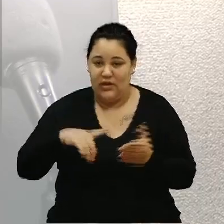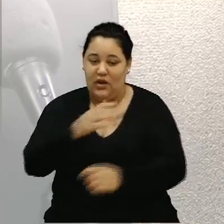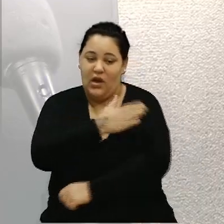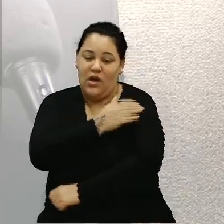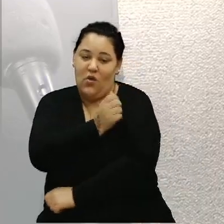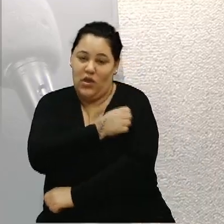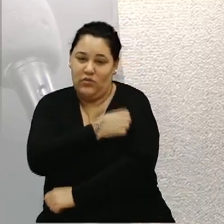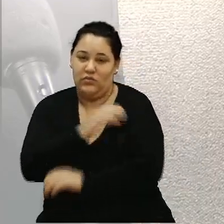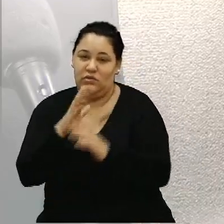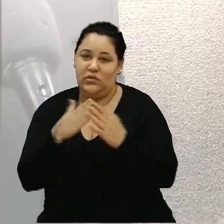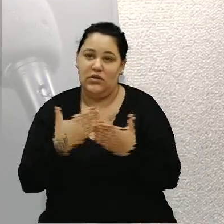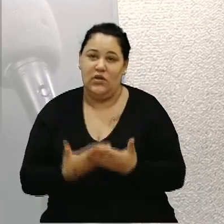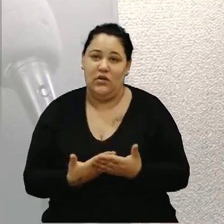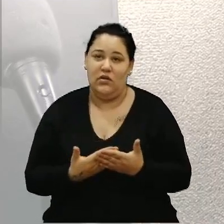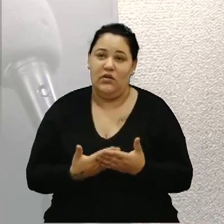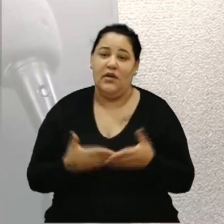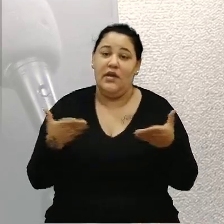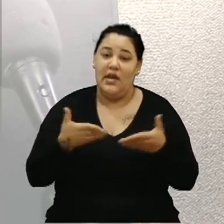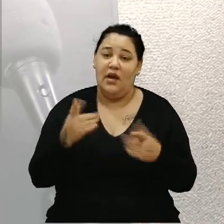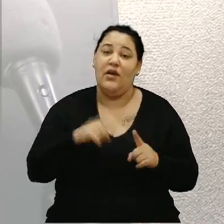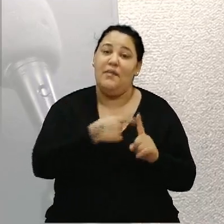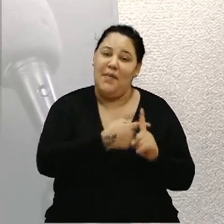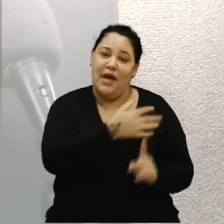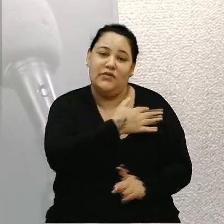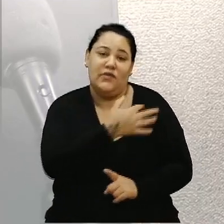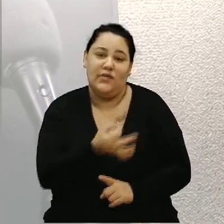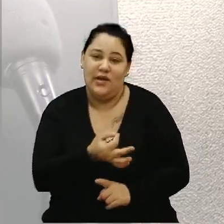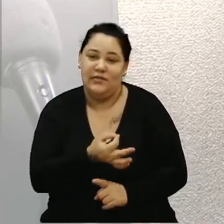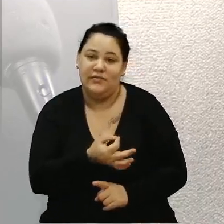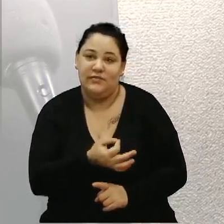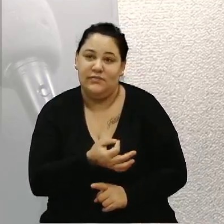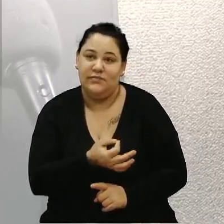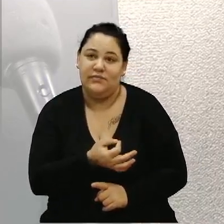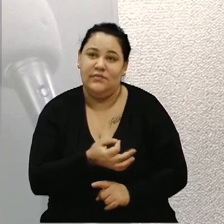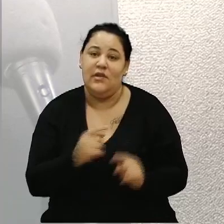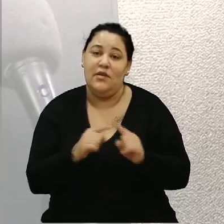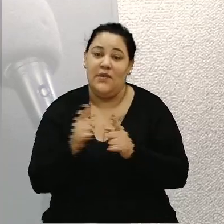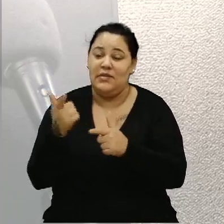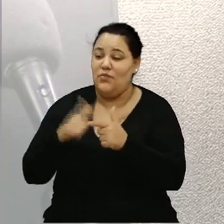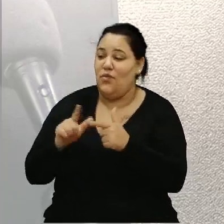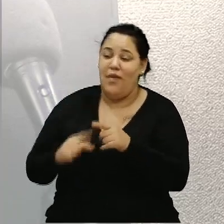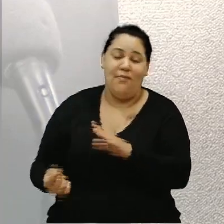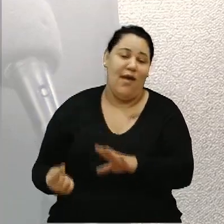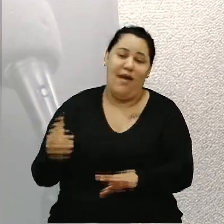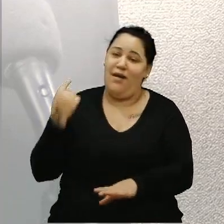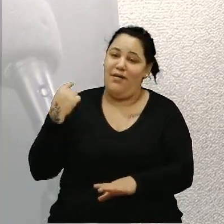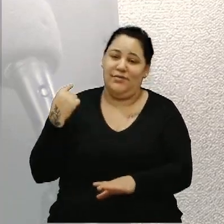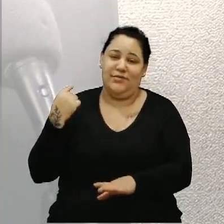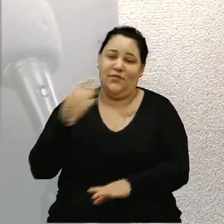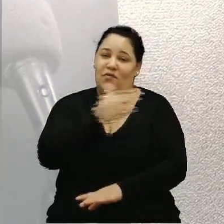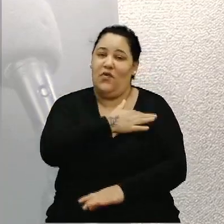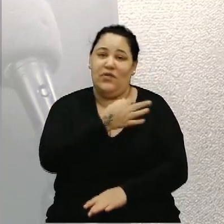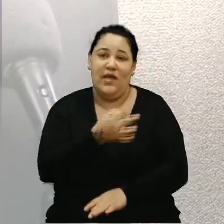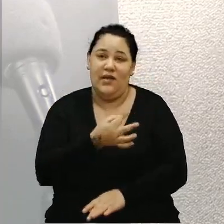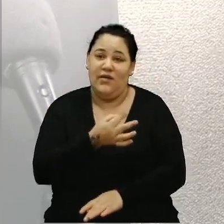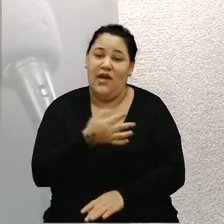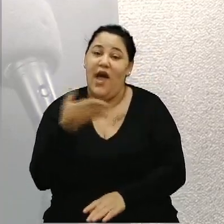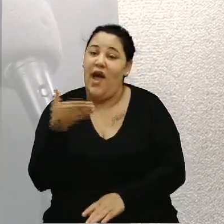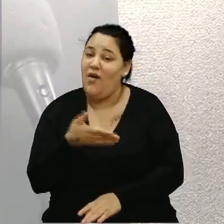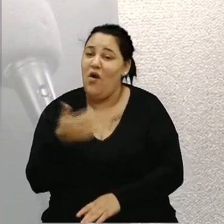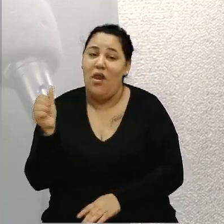voluntários. Sim, agora mais os voluntários. Mas esse problema ainda vem de antes dos voluntários, agora ficou mais